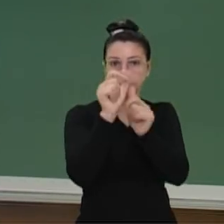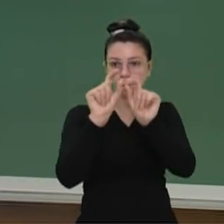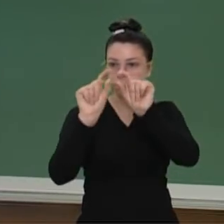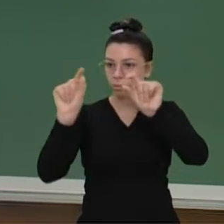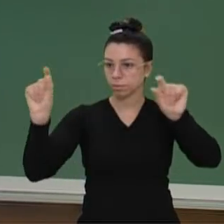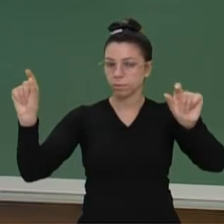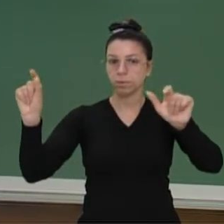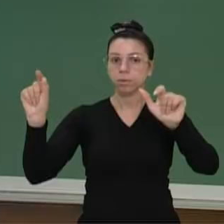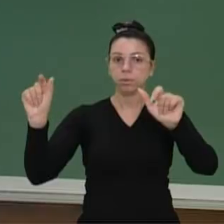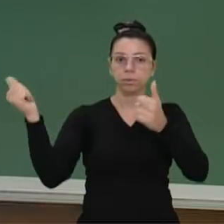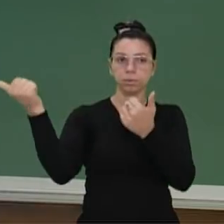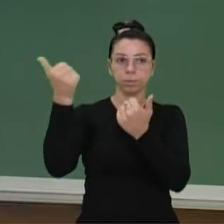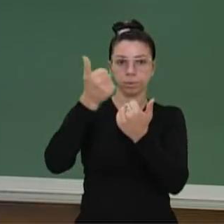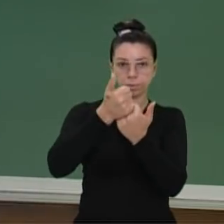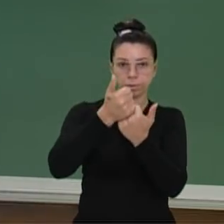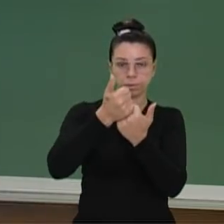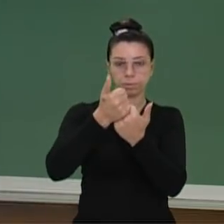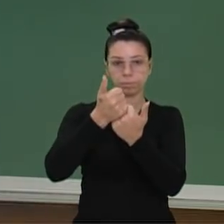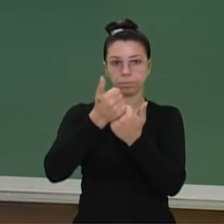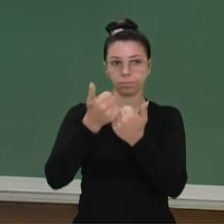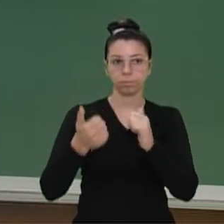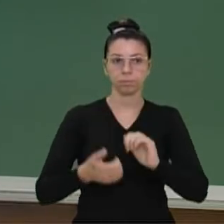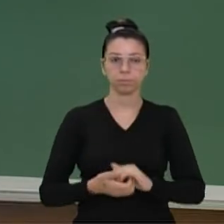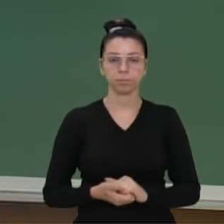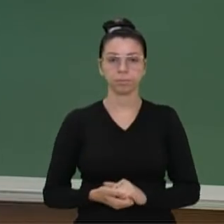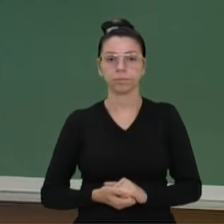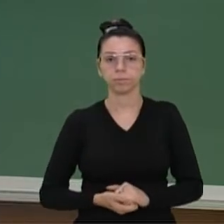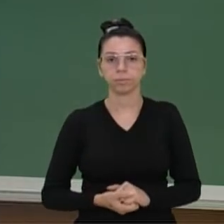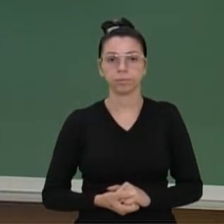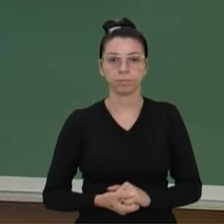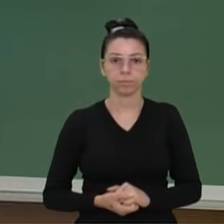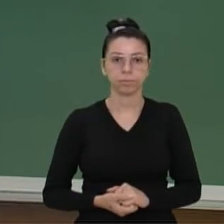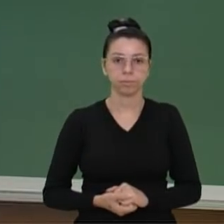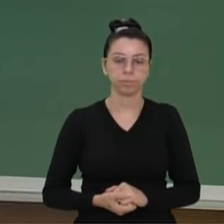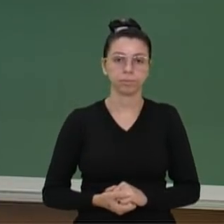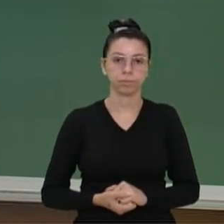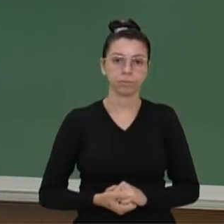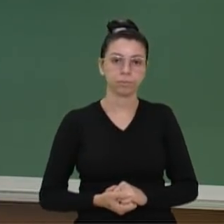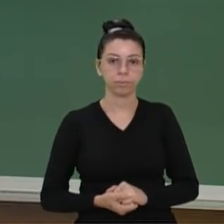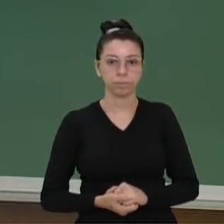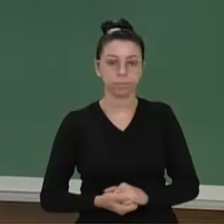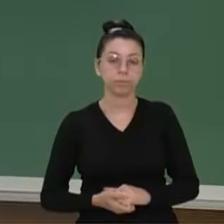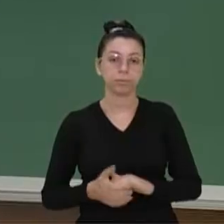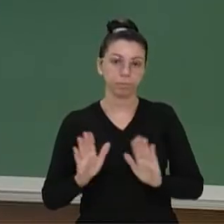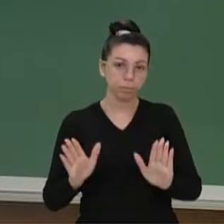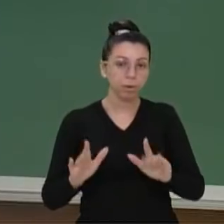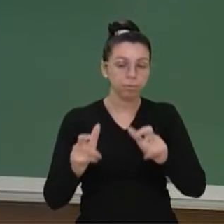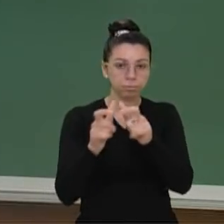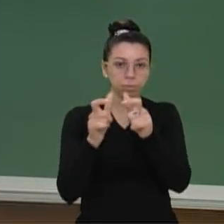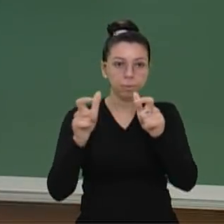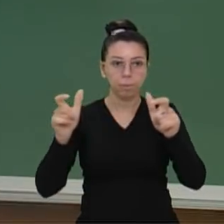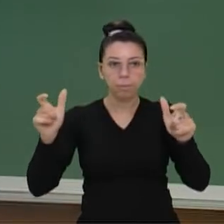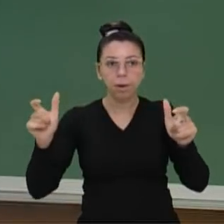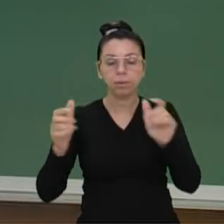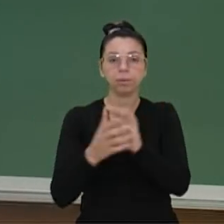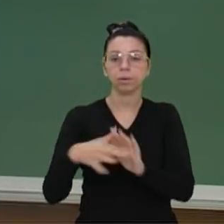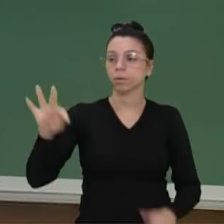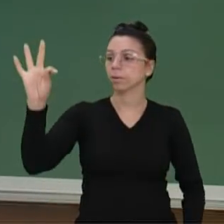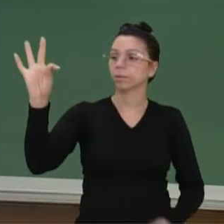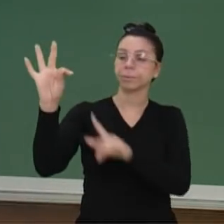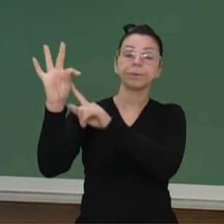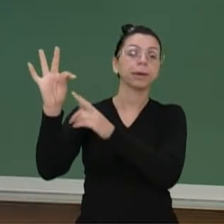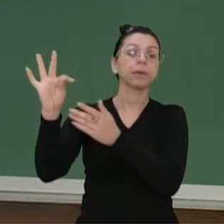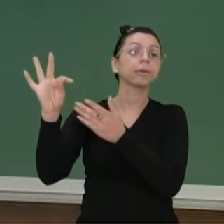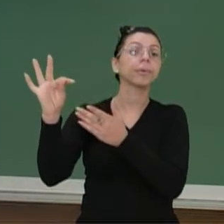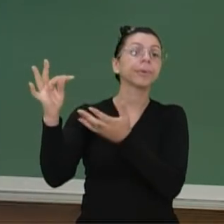4,57245, no lugar de C0 o 4,5, no lugar do P 1,002, que é o fator de crescimento, né? E o T, que é a nossa